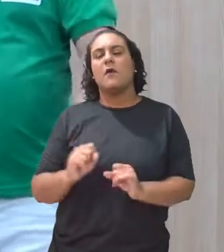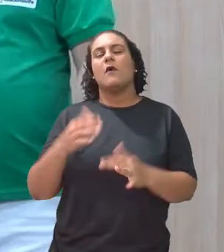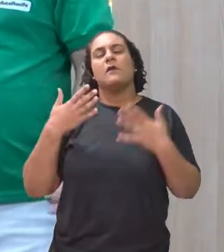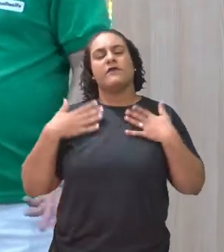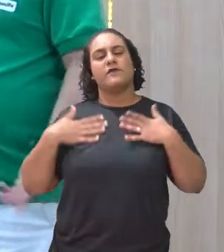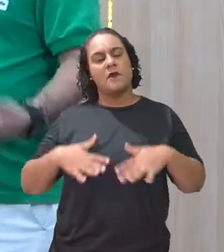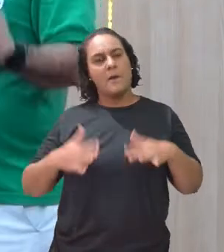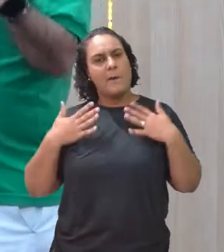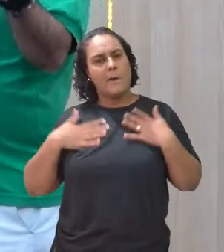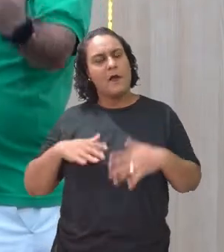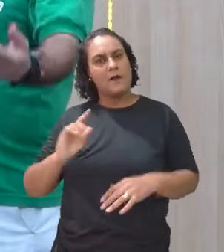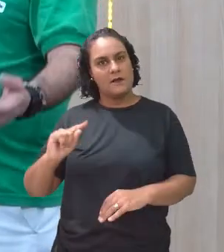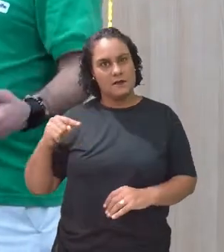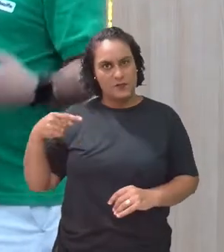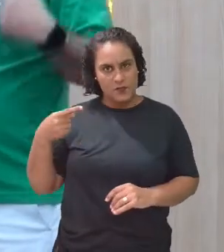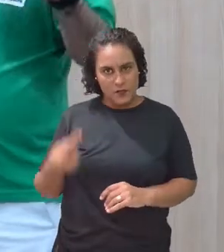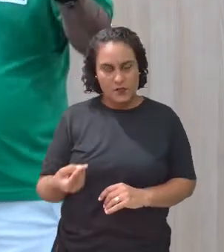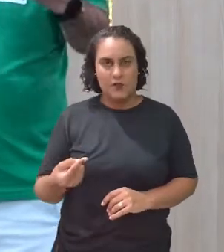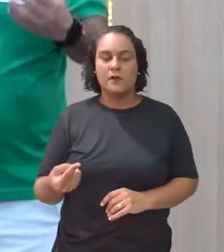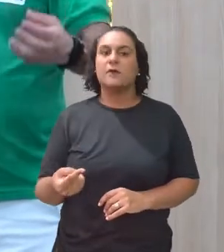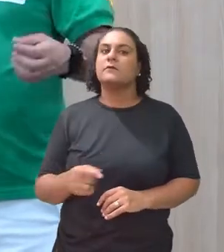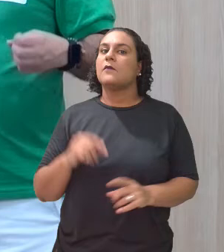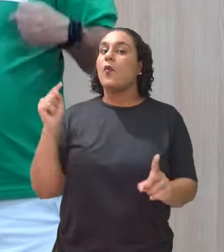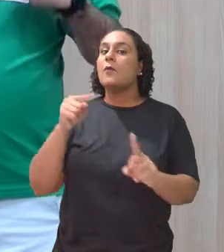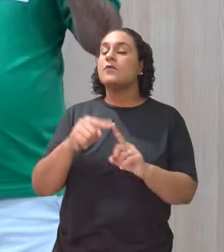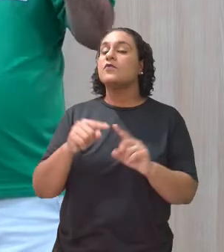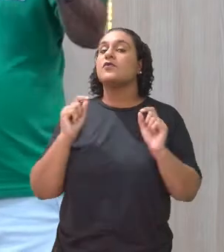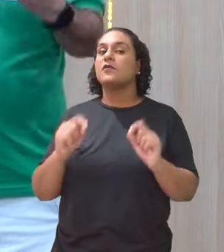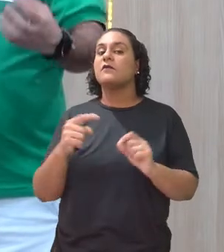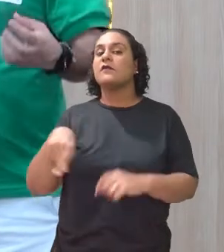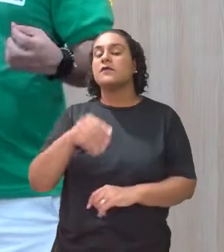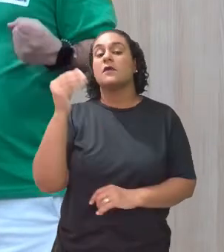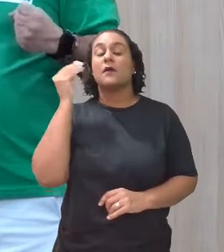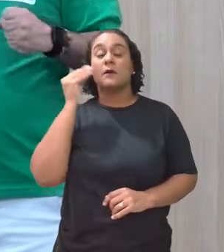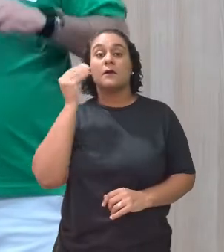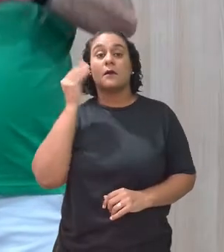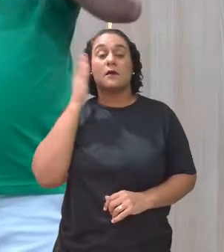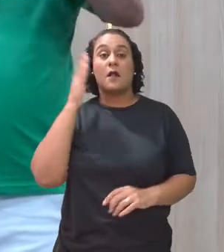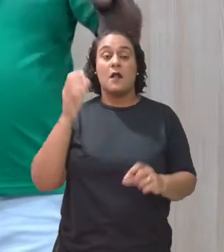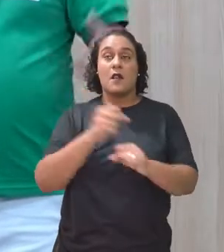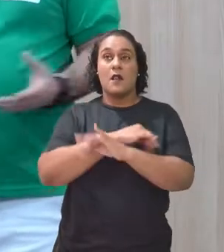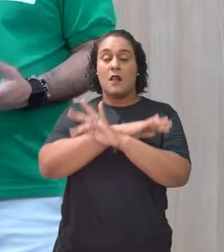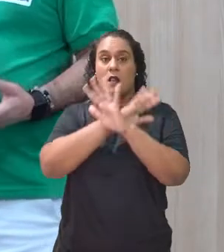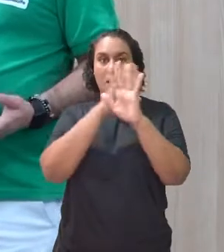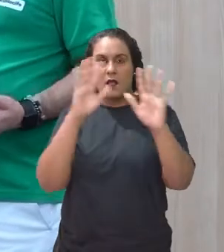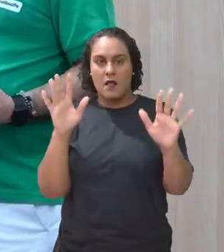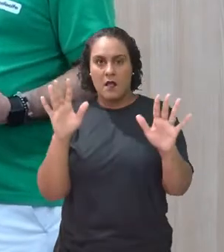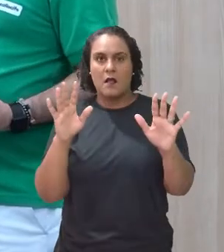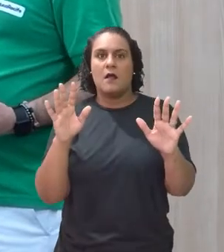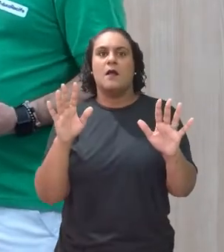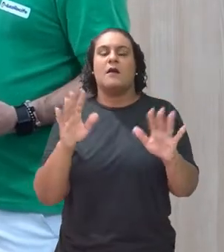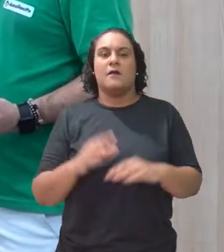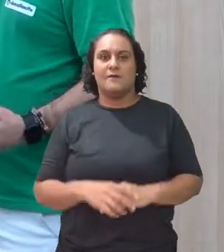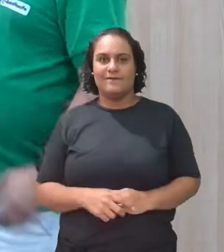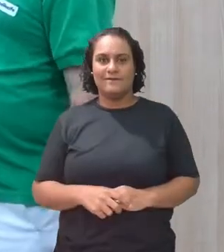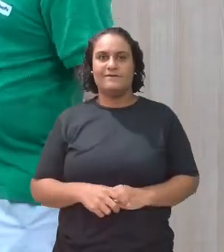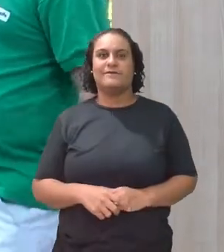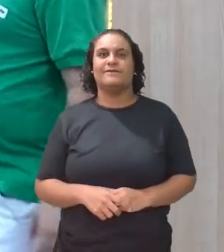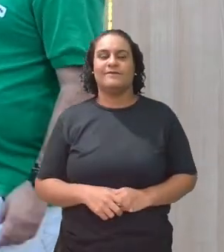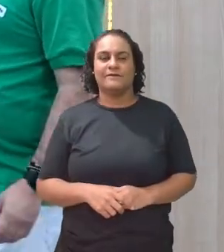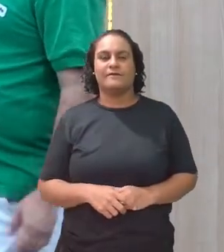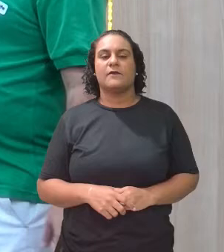tempo depois, mas a ideia é vocês tentarem entender o objetivo da dinâmica. Aí